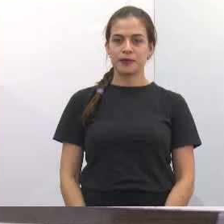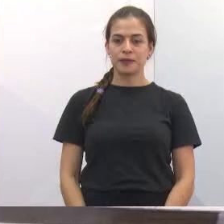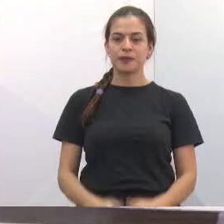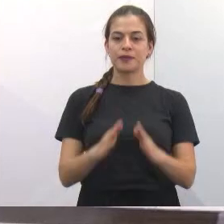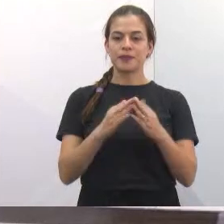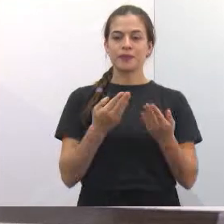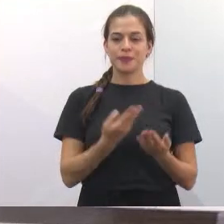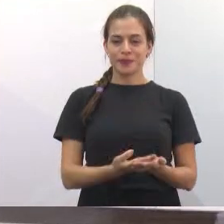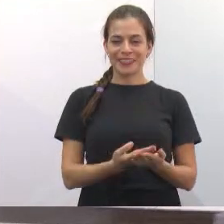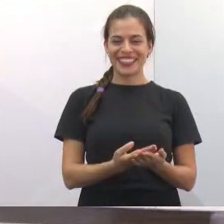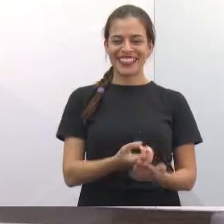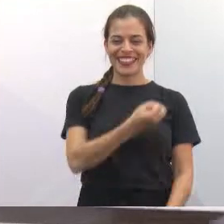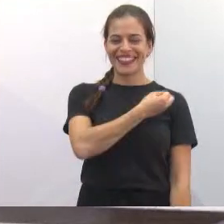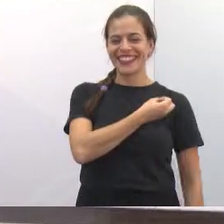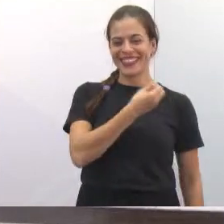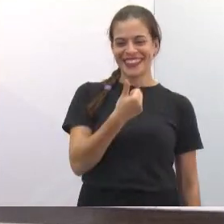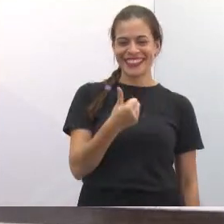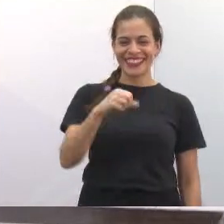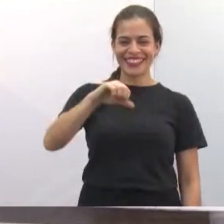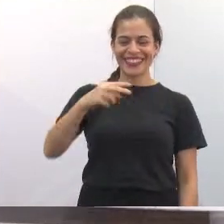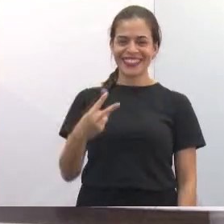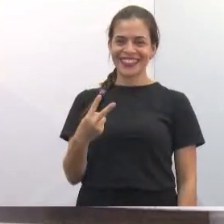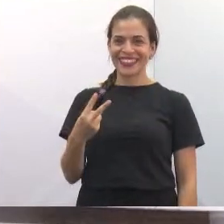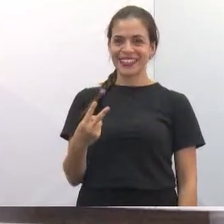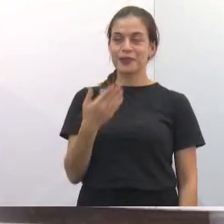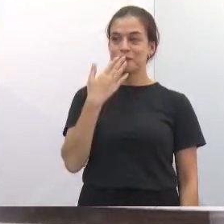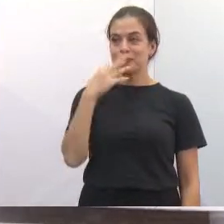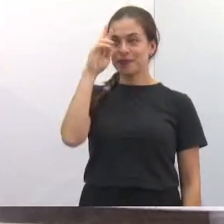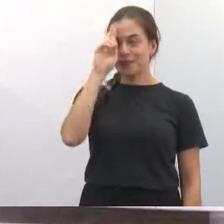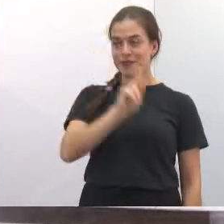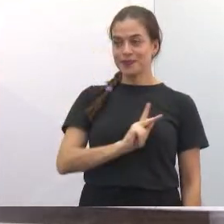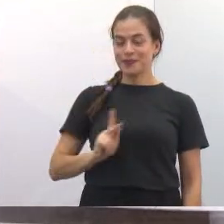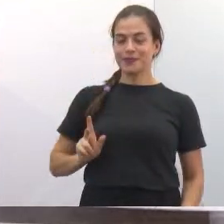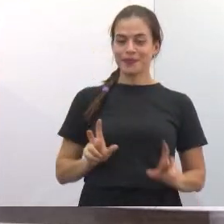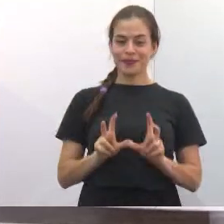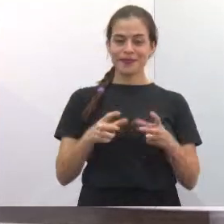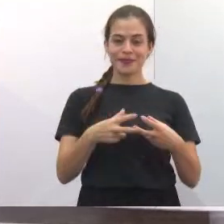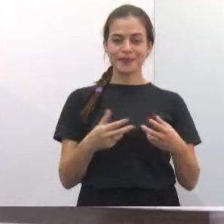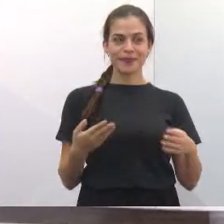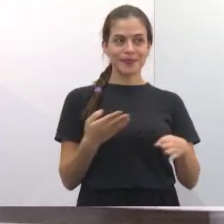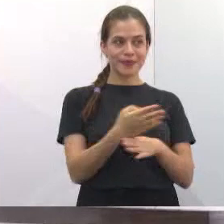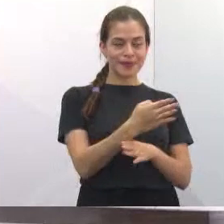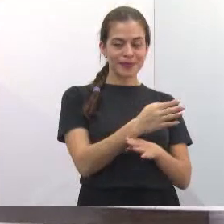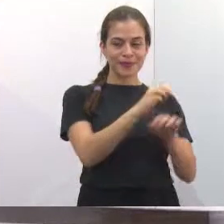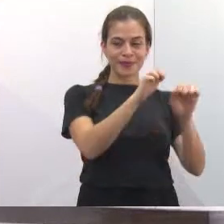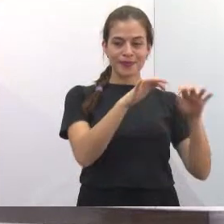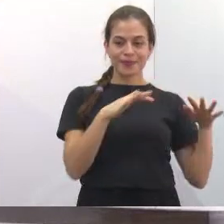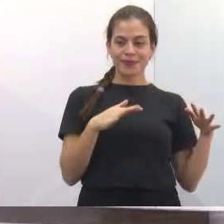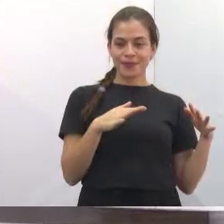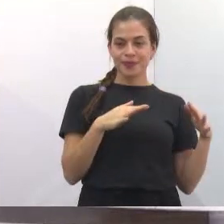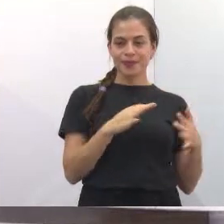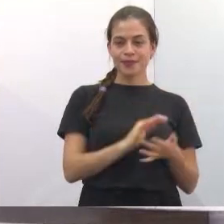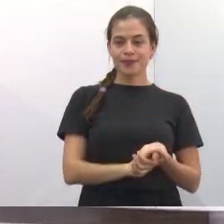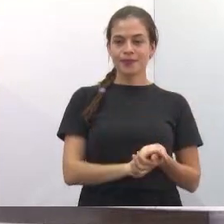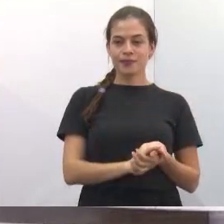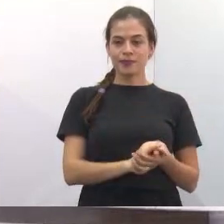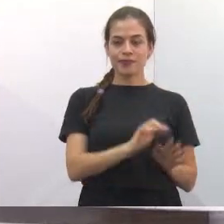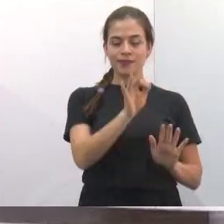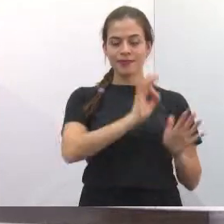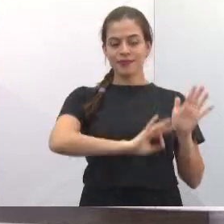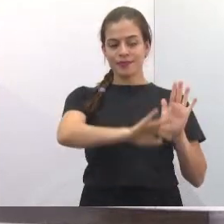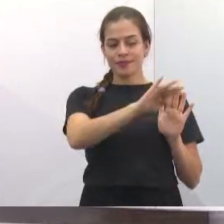192. Requeremos ao excelentíssimo senhor presidente dessa casa, ouvido e aprovado pelo egrégio plenário, cumpridas